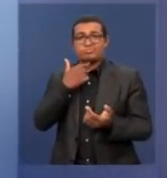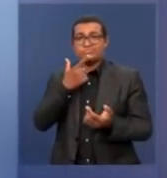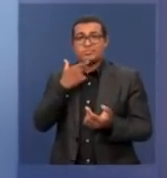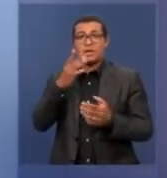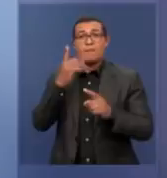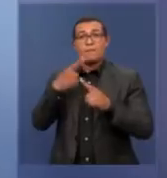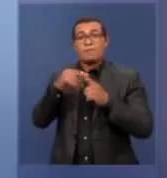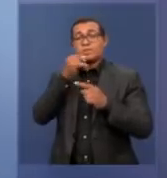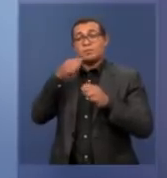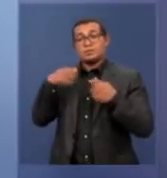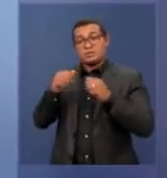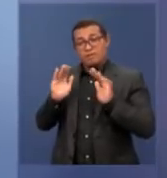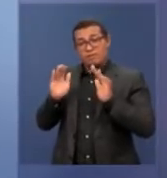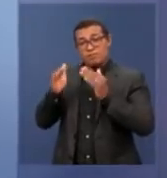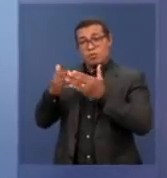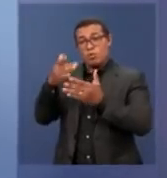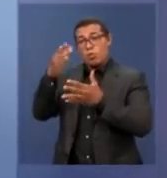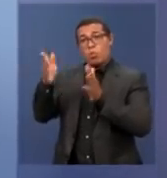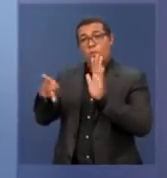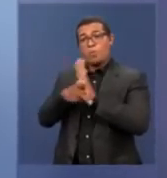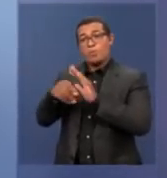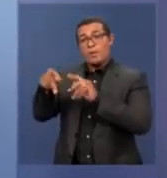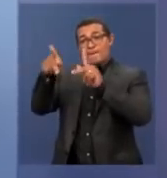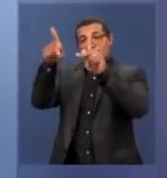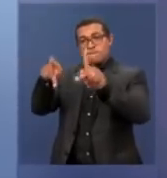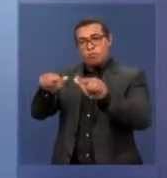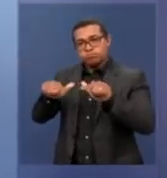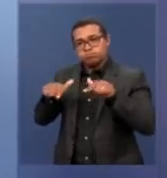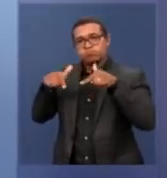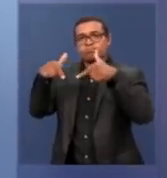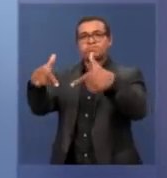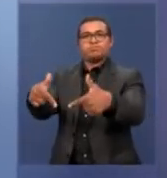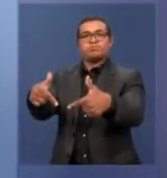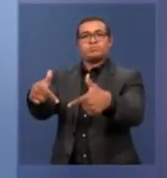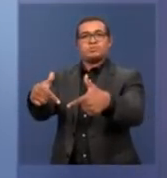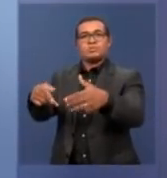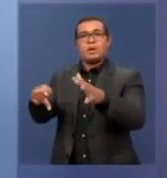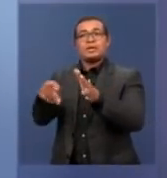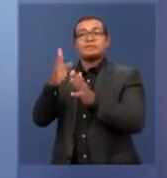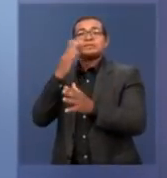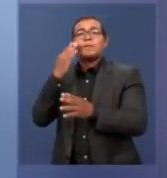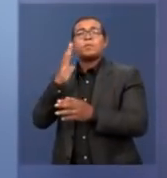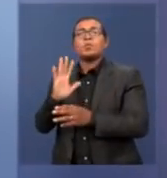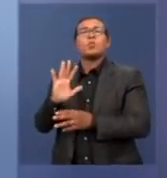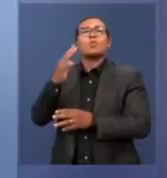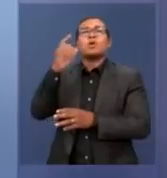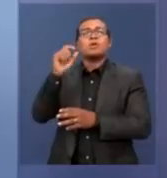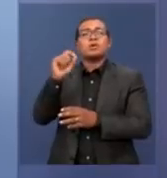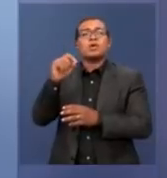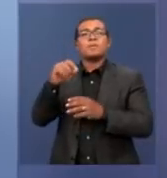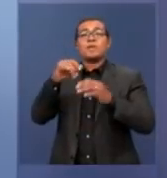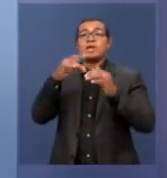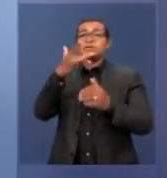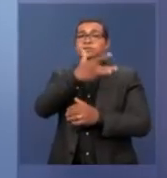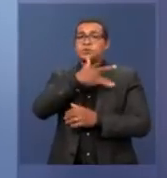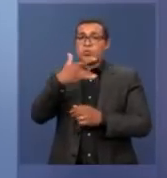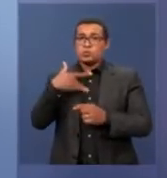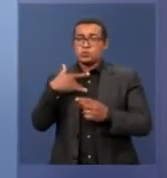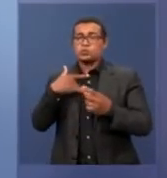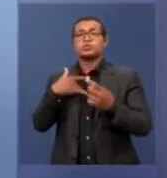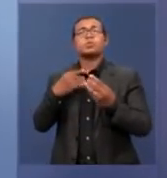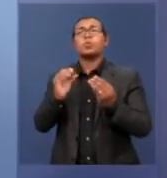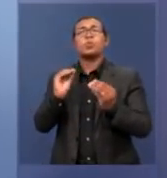fundamental essencial para que a população possa acompanhar as campanhas de saúde educação matrícula que a gente